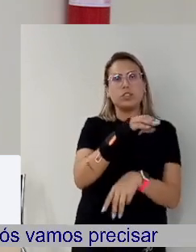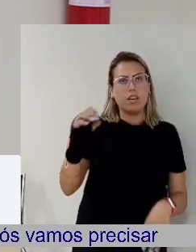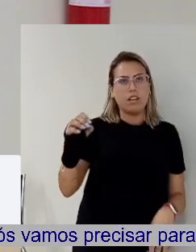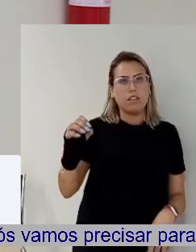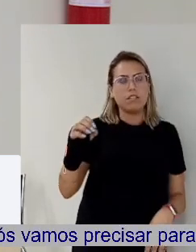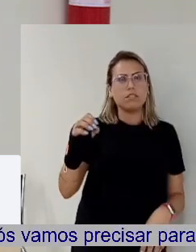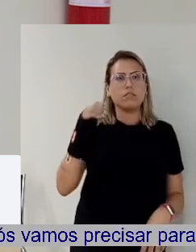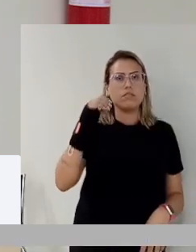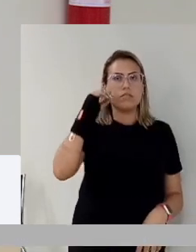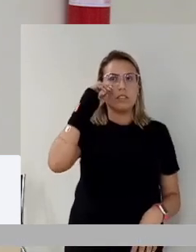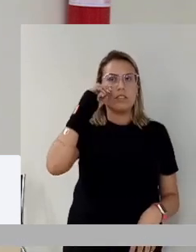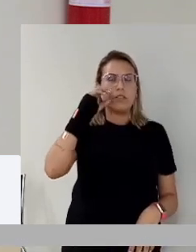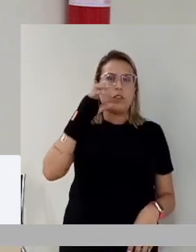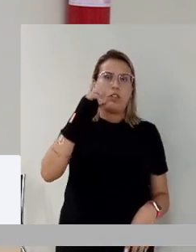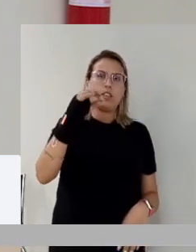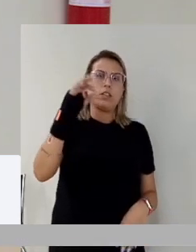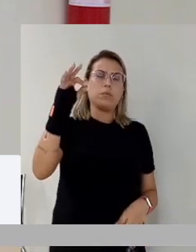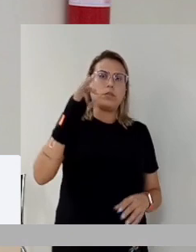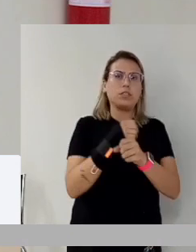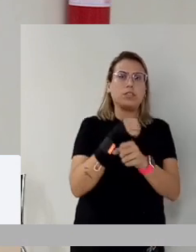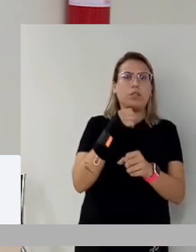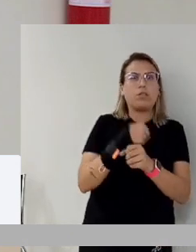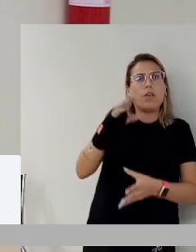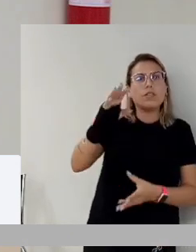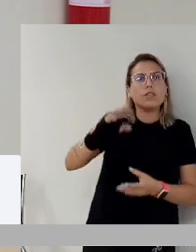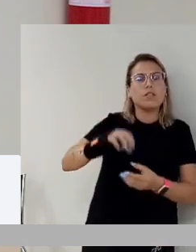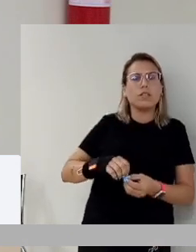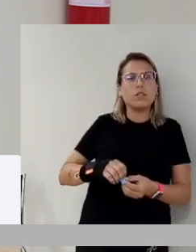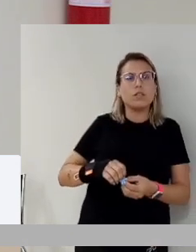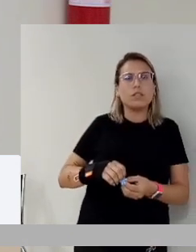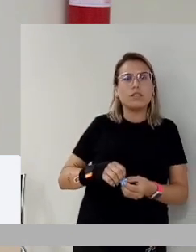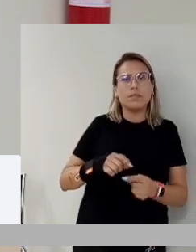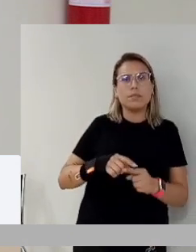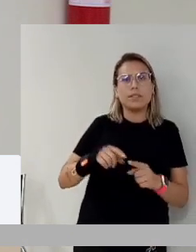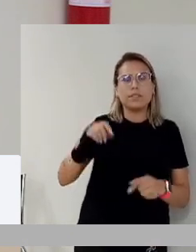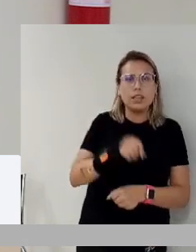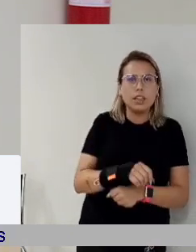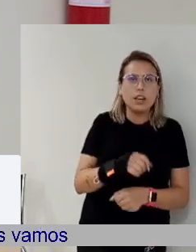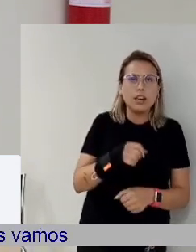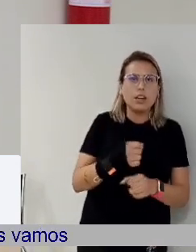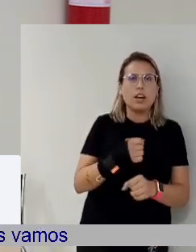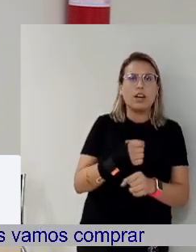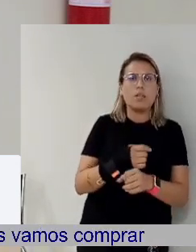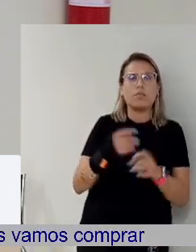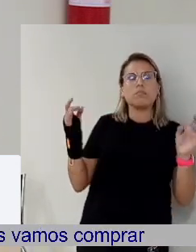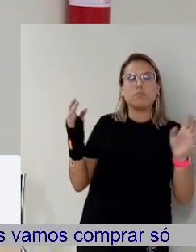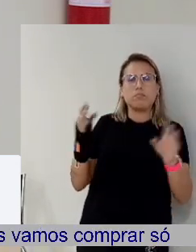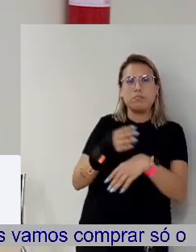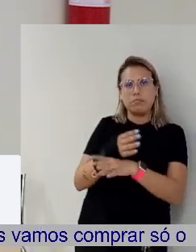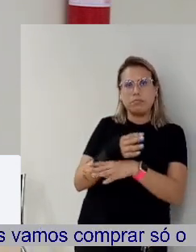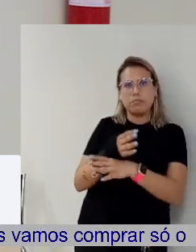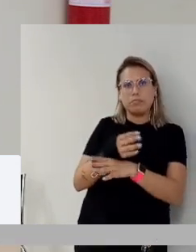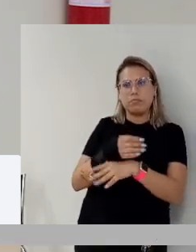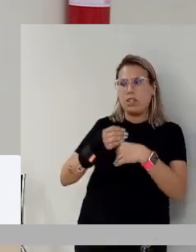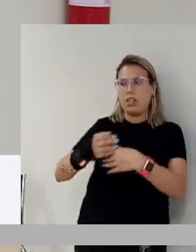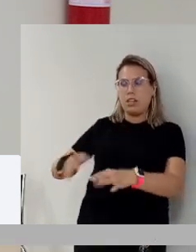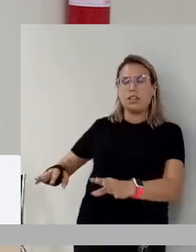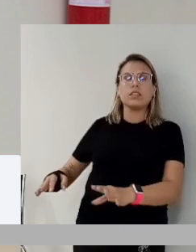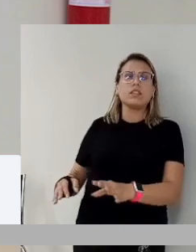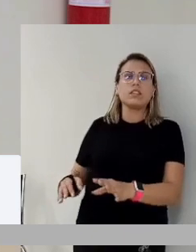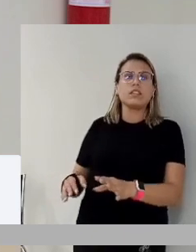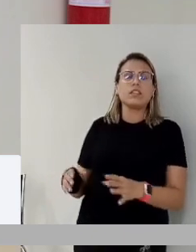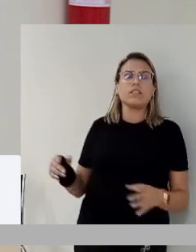estava com 80% daquela obra concluída só que pararam a obra abandonaram o o canteiro da obra